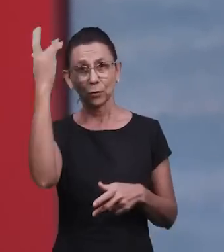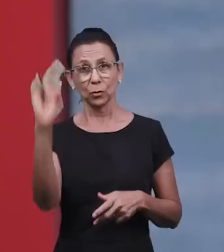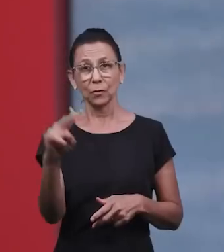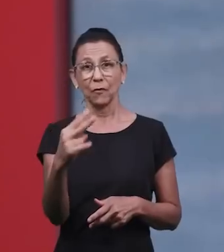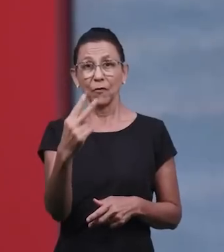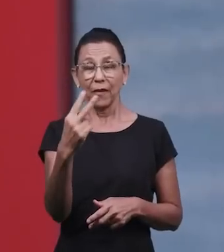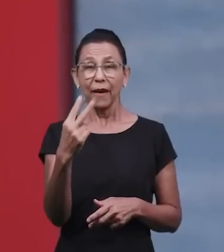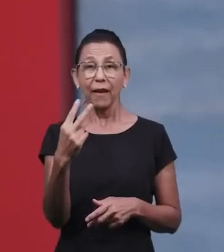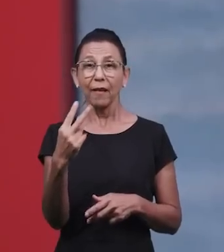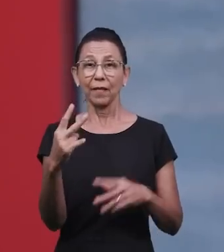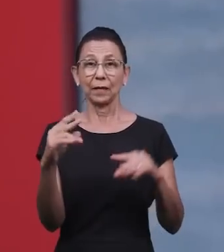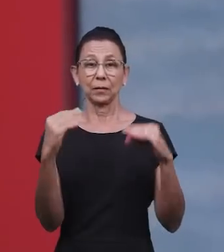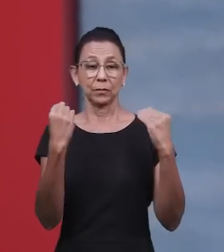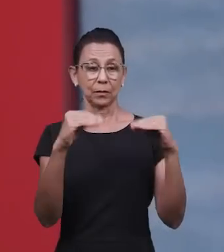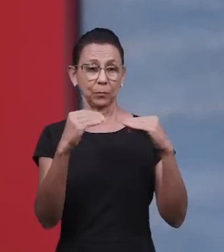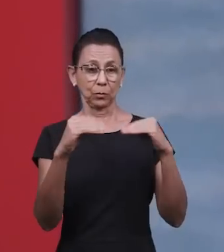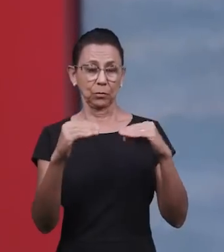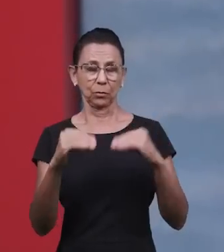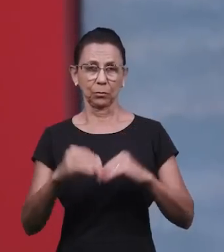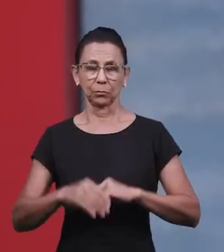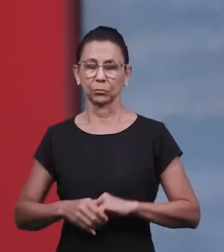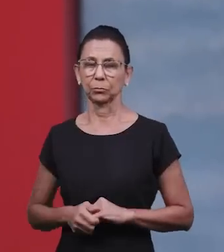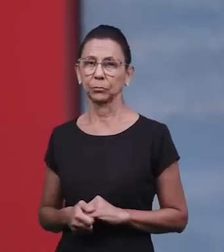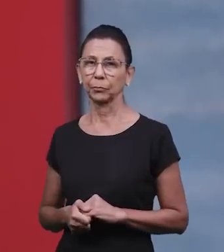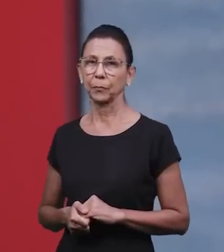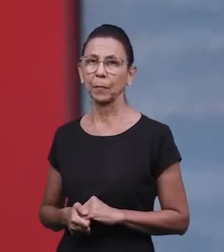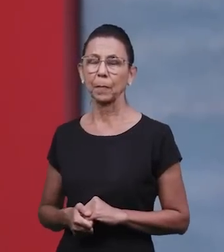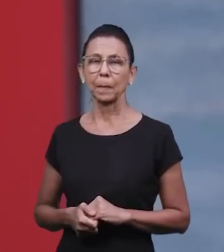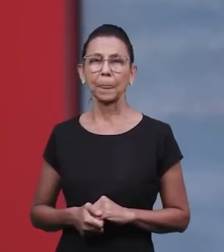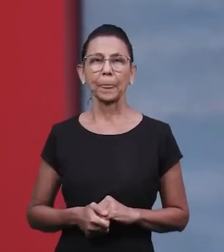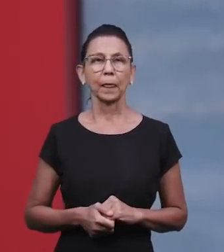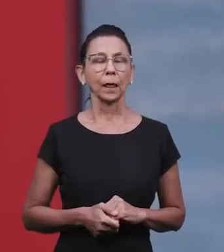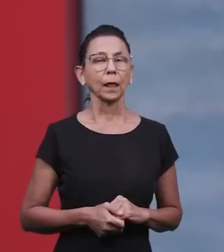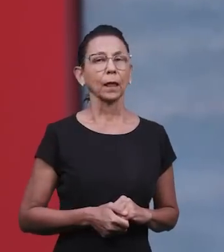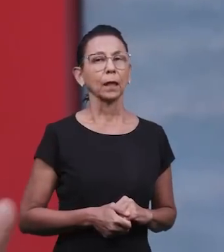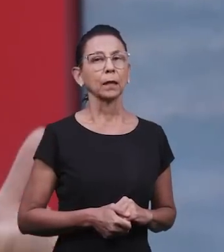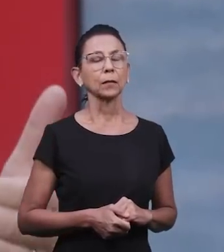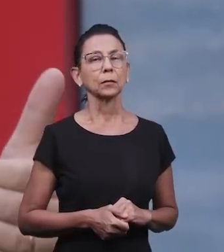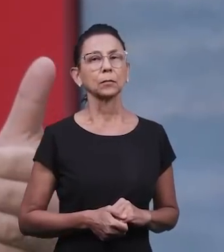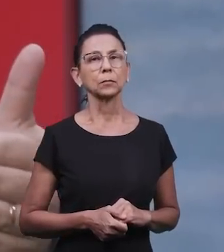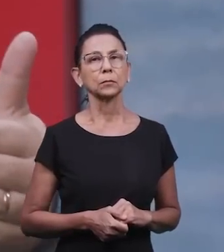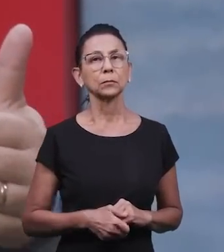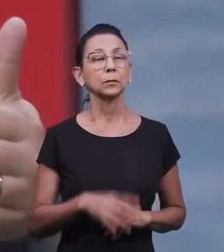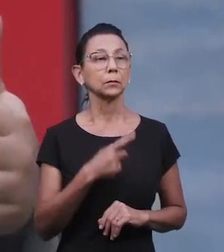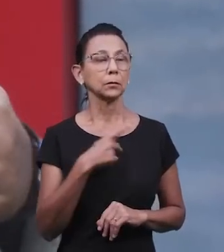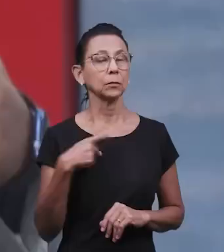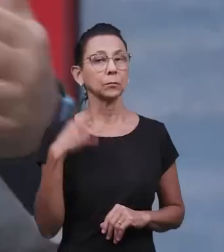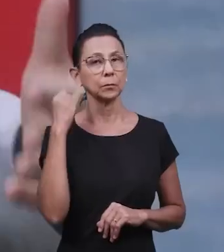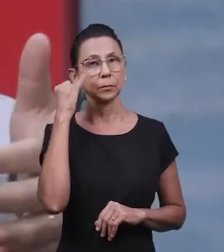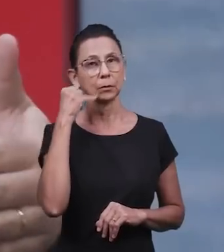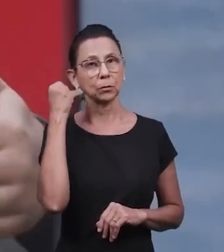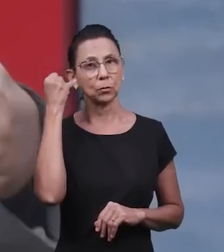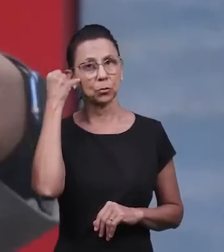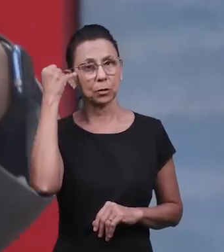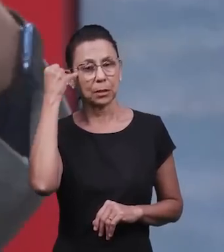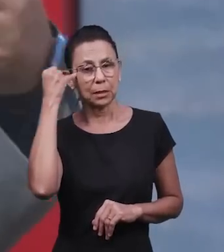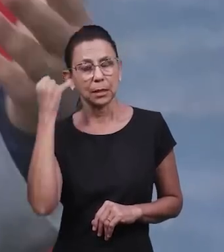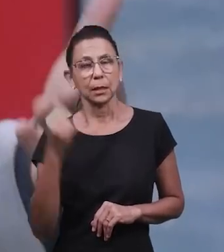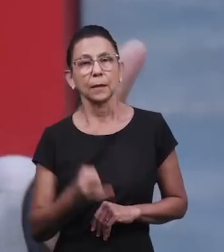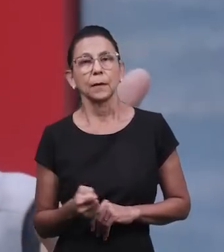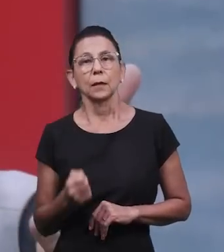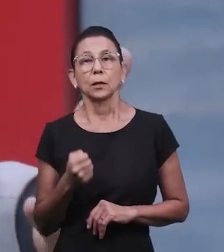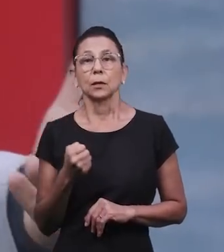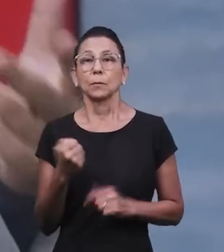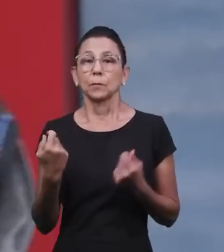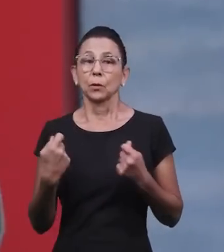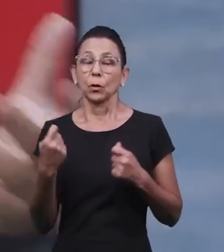caso que você citou, pastor Josias, esse uso a gente precisa ter o comando, né, o